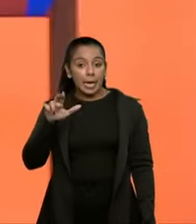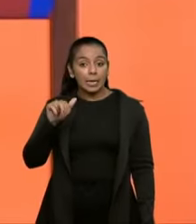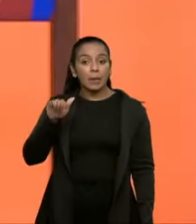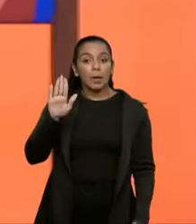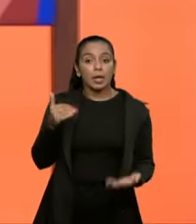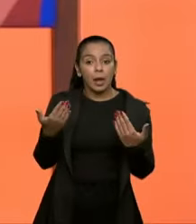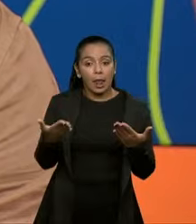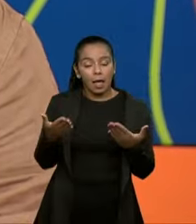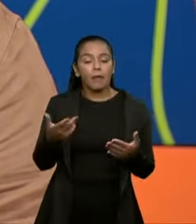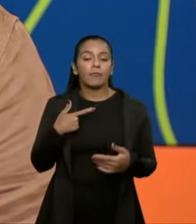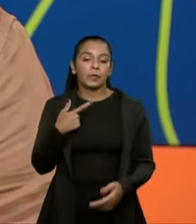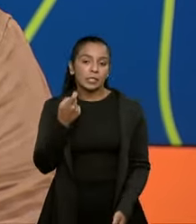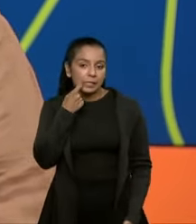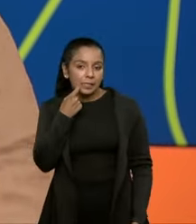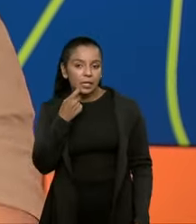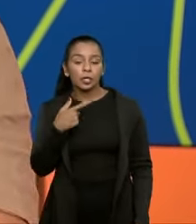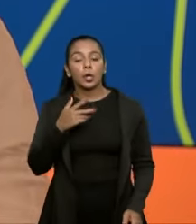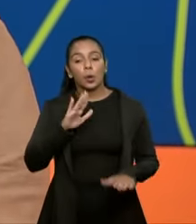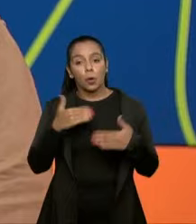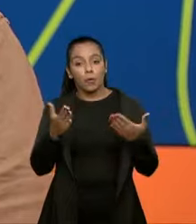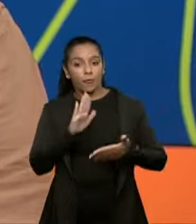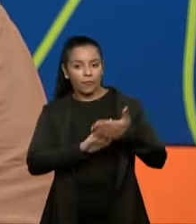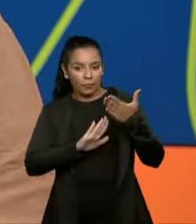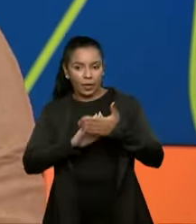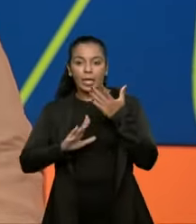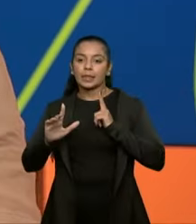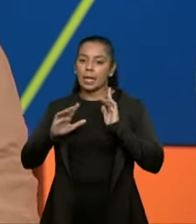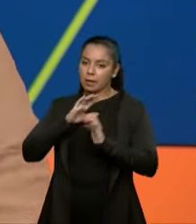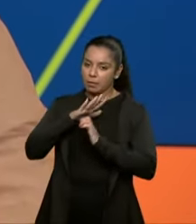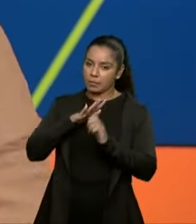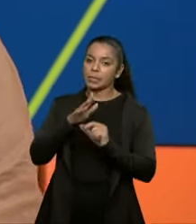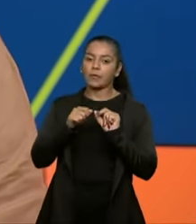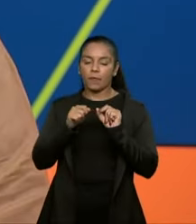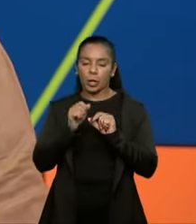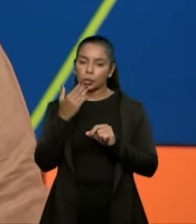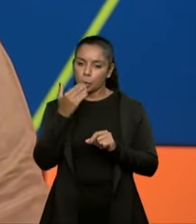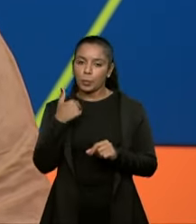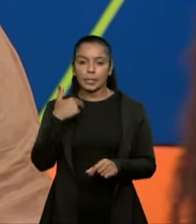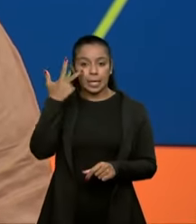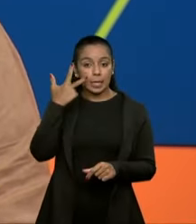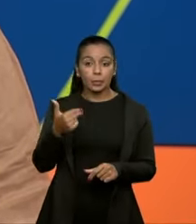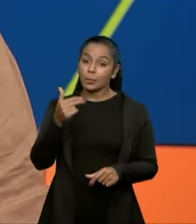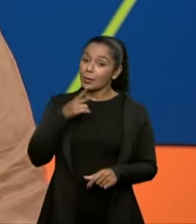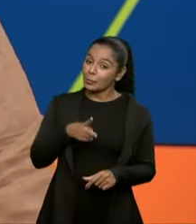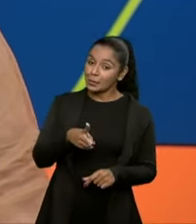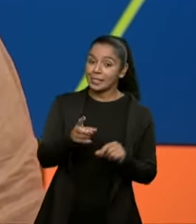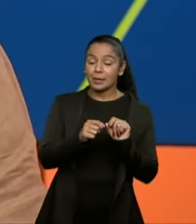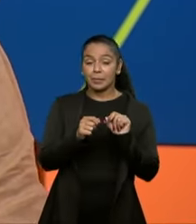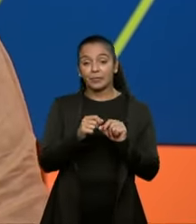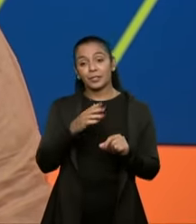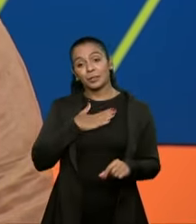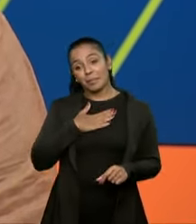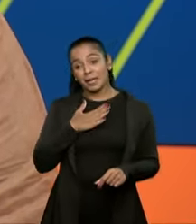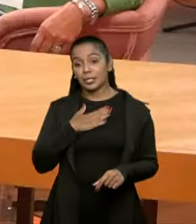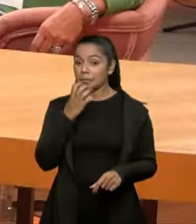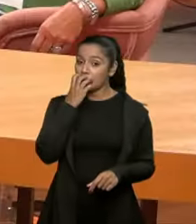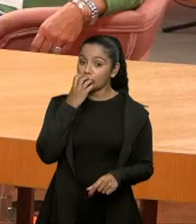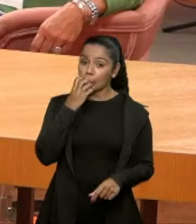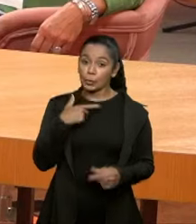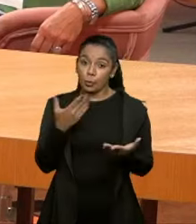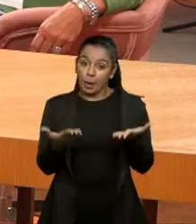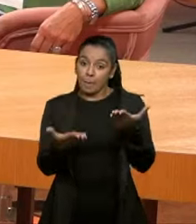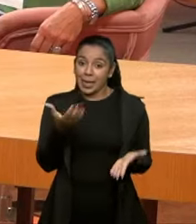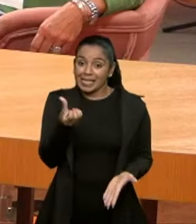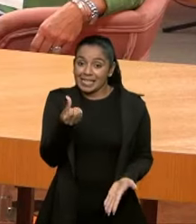cada uma coisa? Então quando eu viajo muito, eu tenho uma empresa que eu também faço comida natural, mas a vida inteira eu que fiz. Só que as minhas cachorras têm 60 quilos, quase, né? Não.